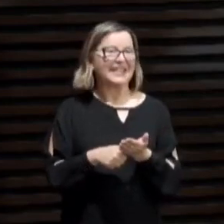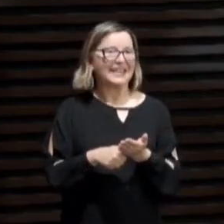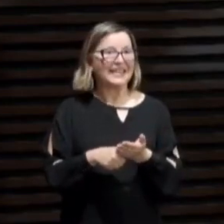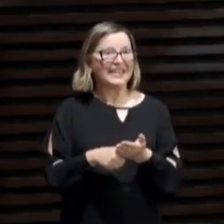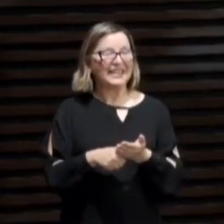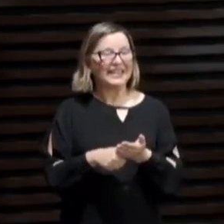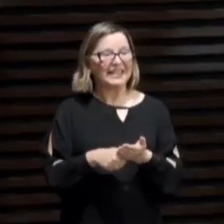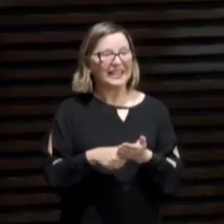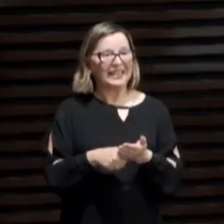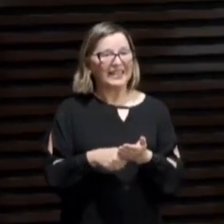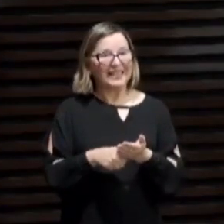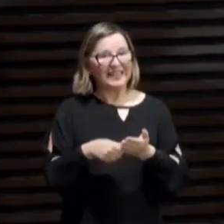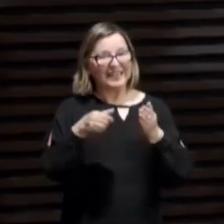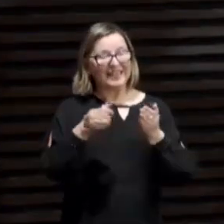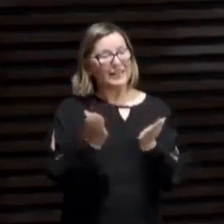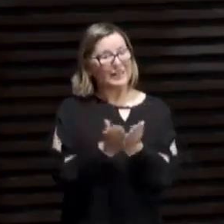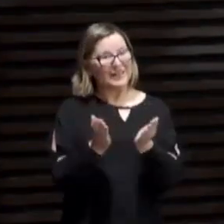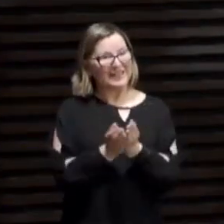cristão evangélico.